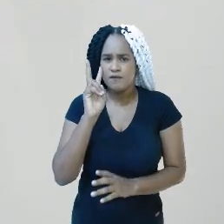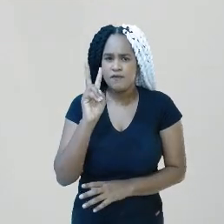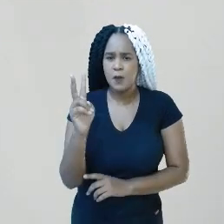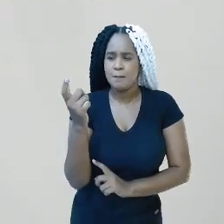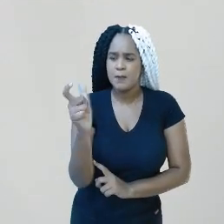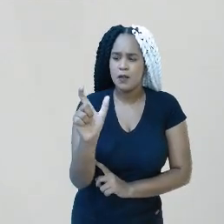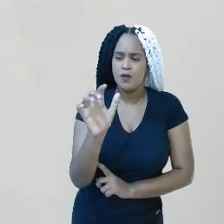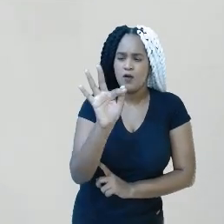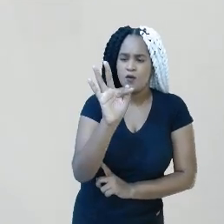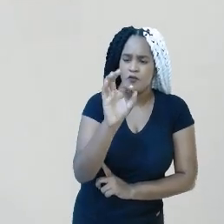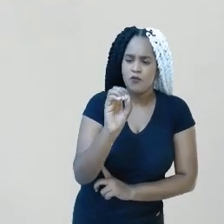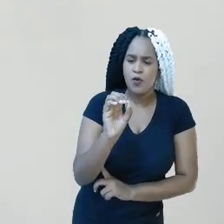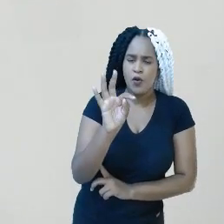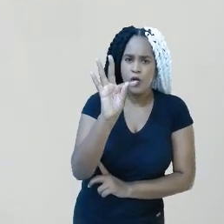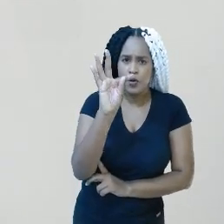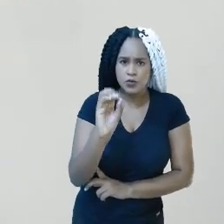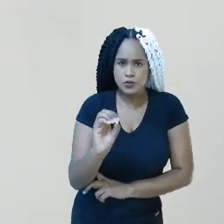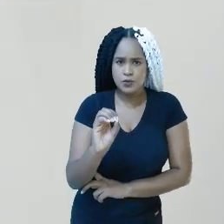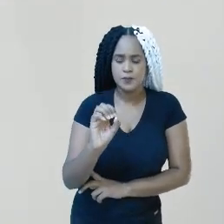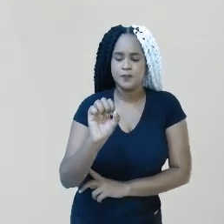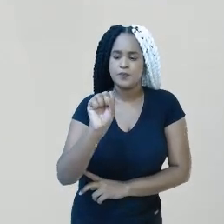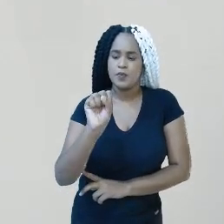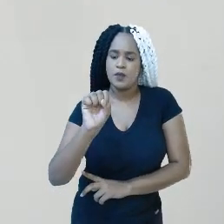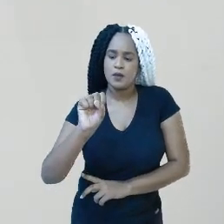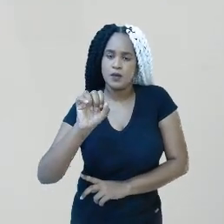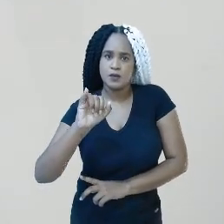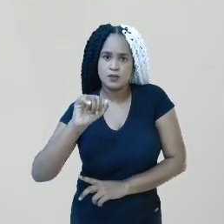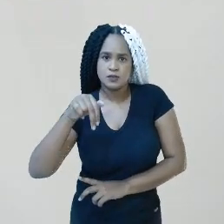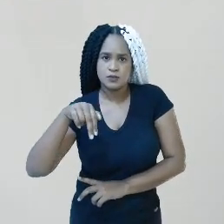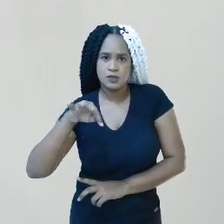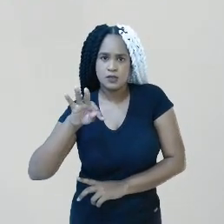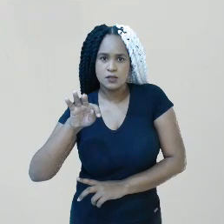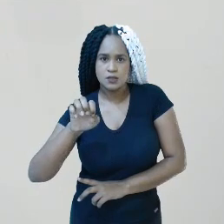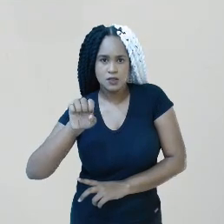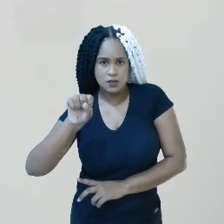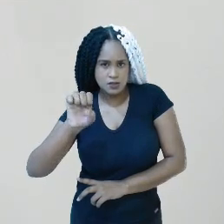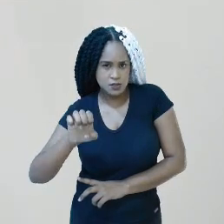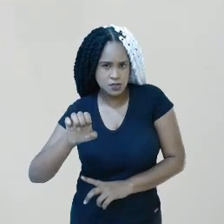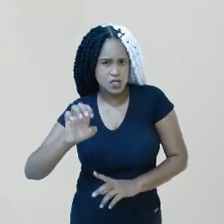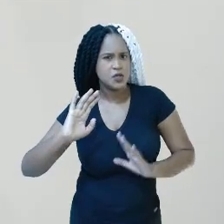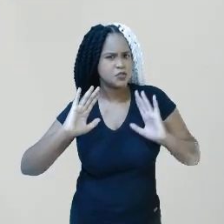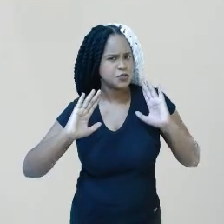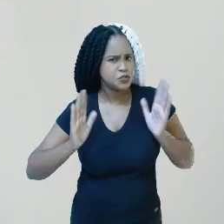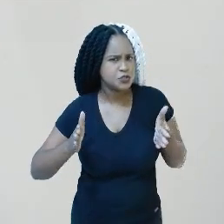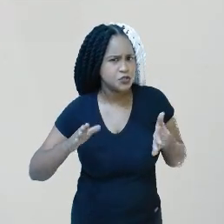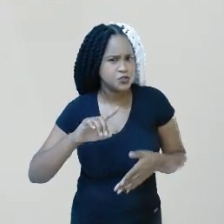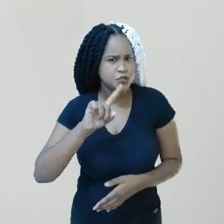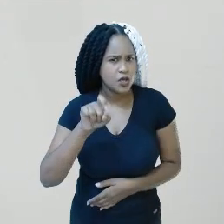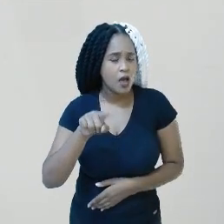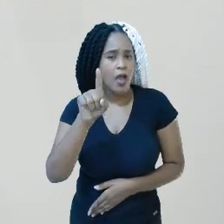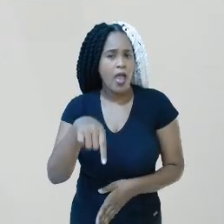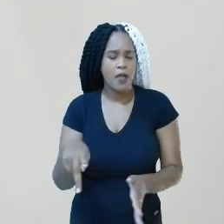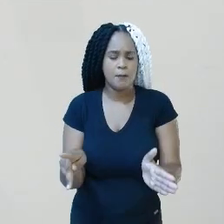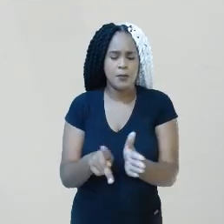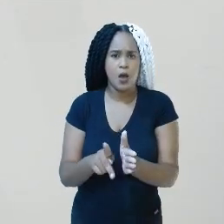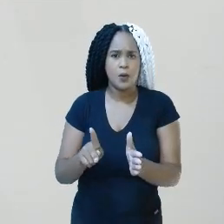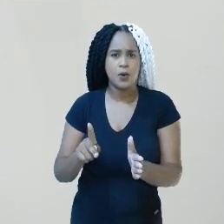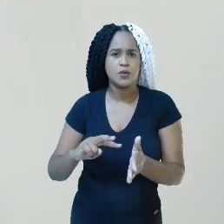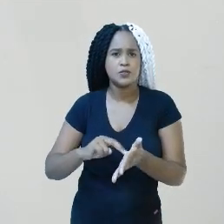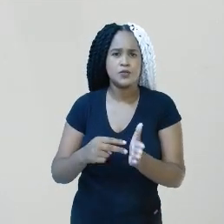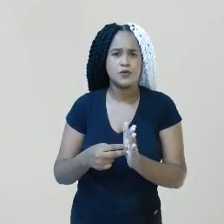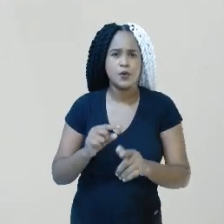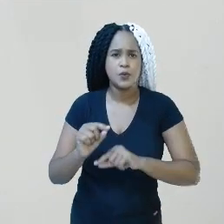fotossíntese? Olha, a princípio, essa palavra fotossíntese tem a ver com luz. Essa palavra